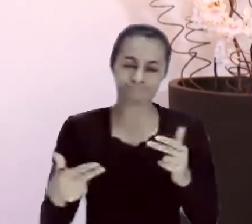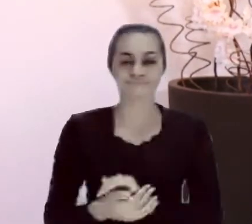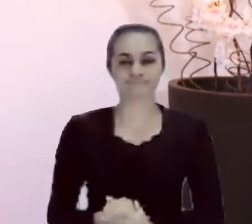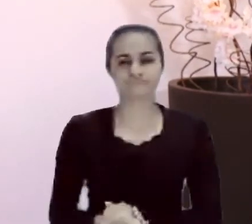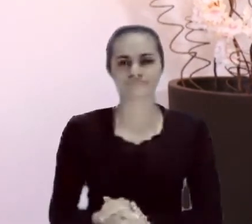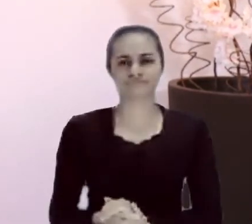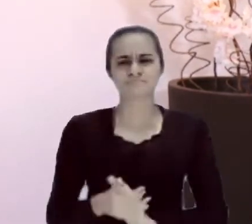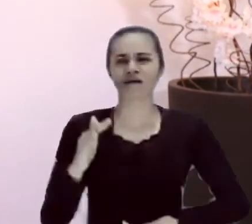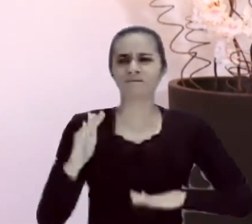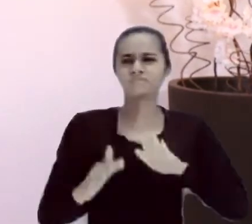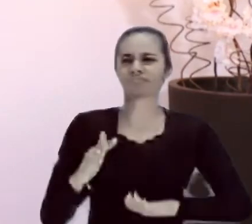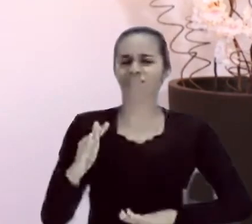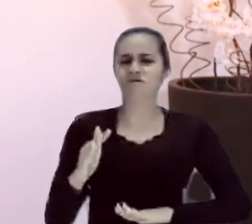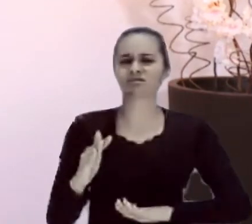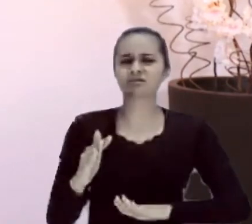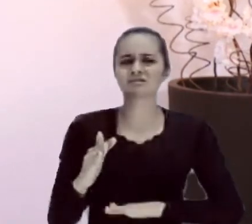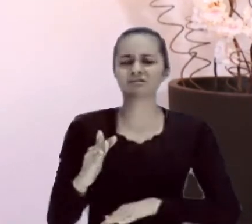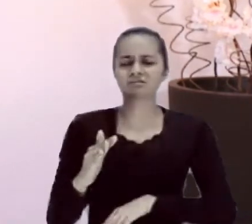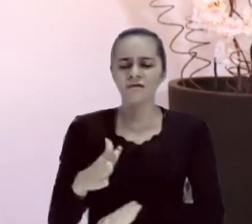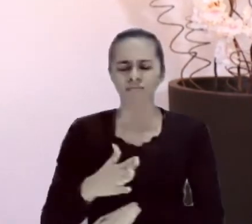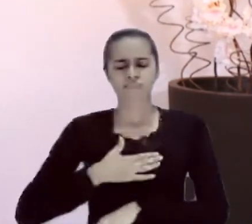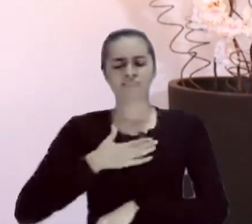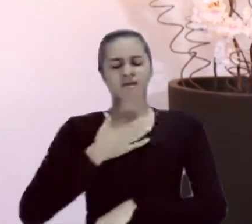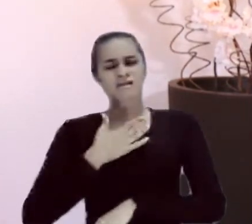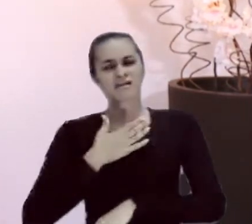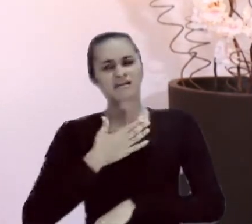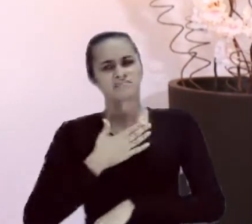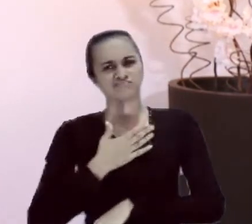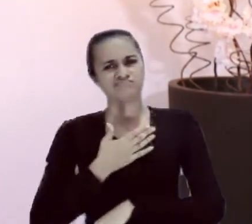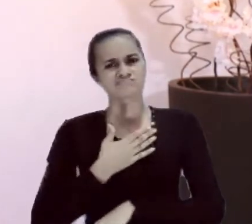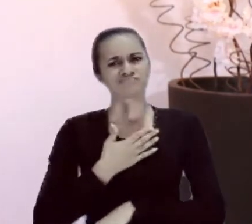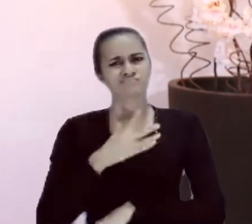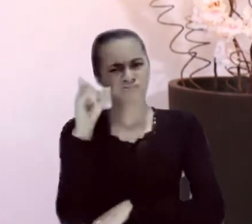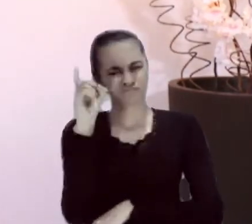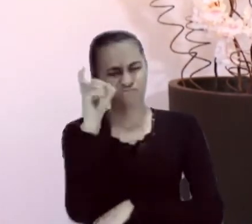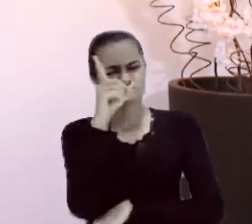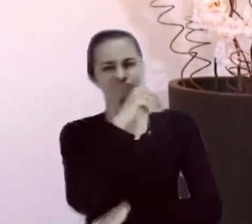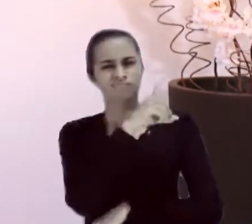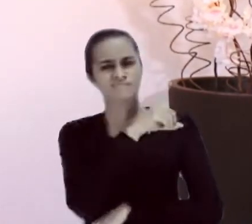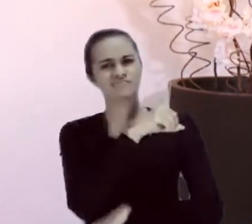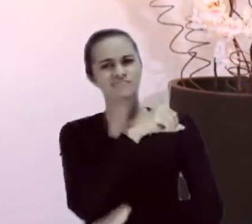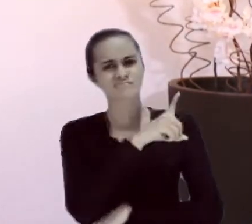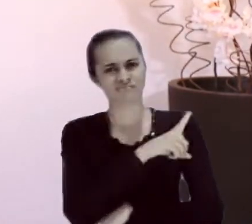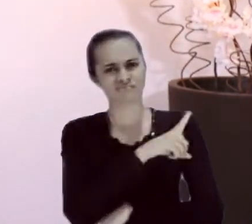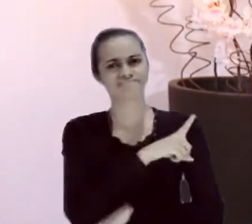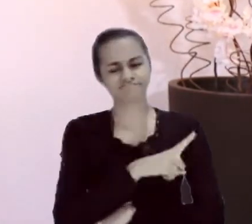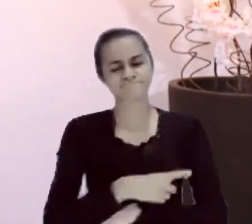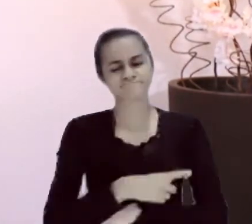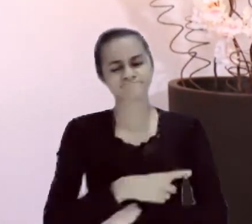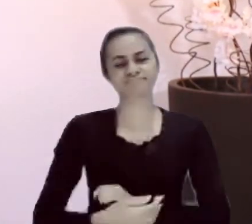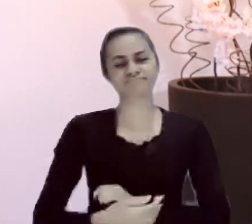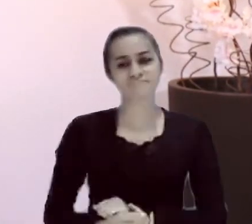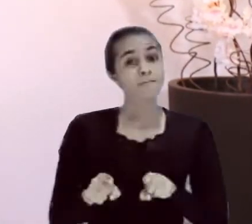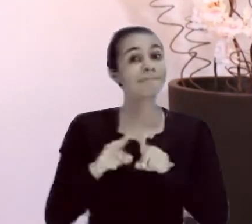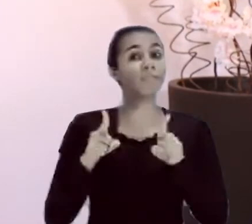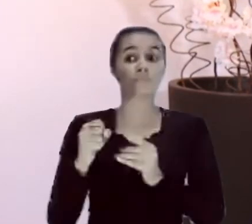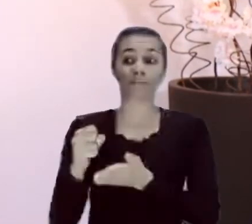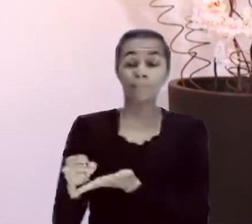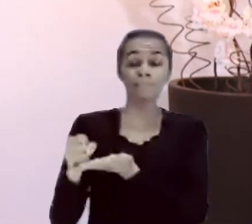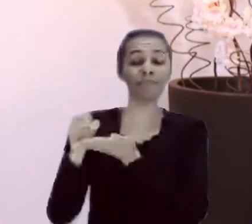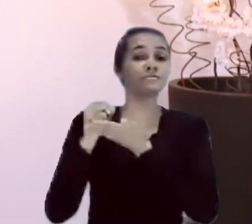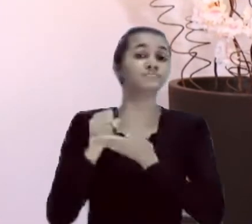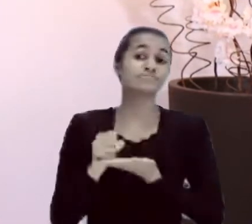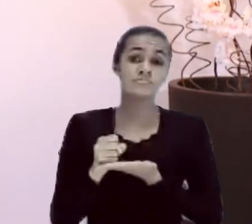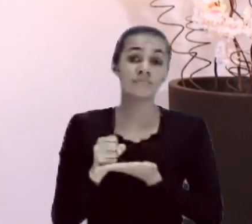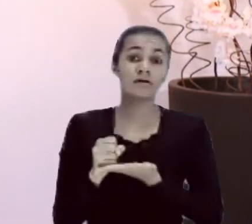situações assim lamentáveis. Mas essas situações me proporcionaram algo maravilhoso, porque eu conseguia